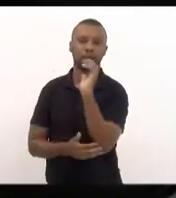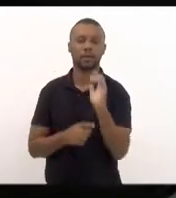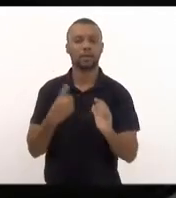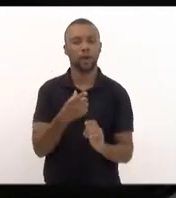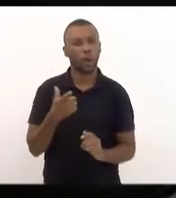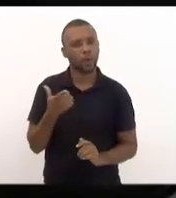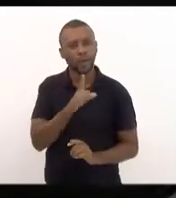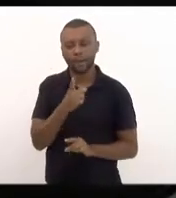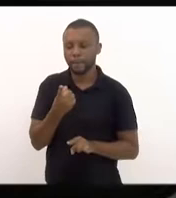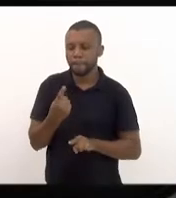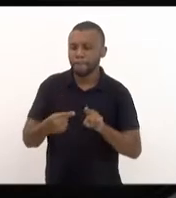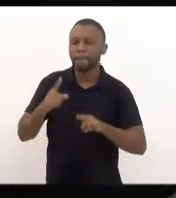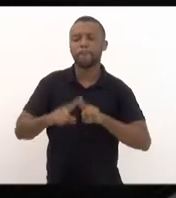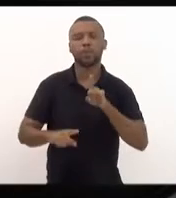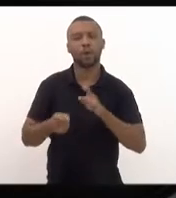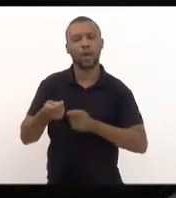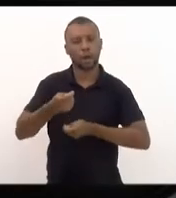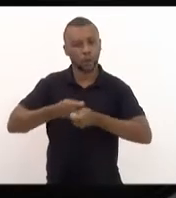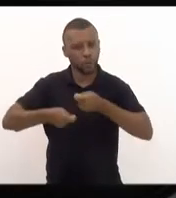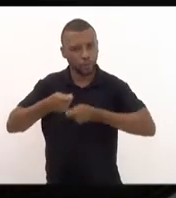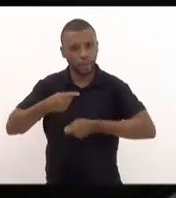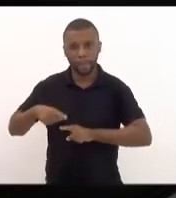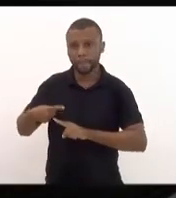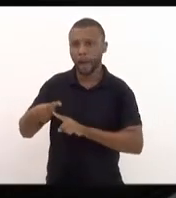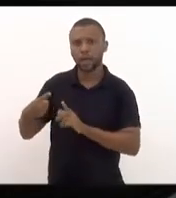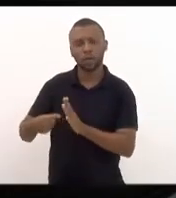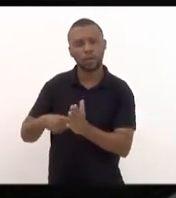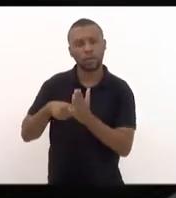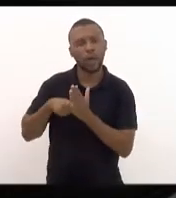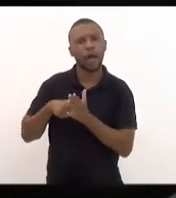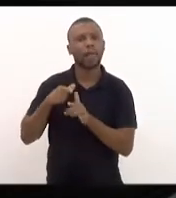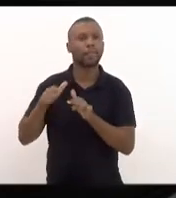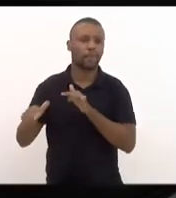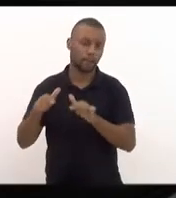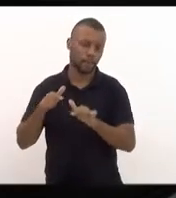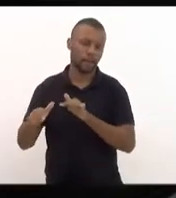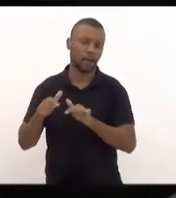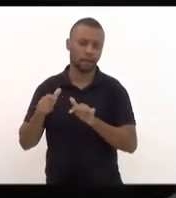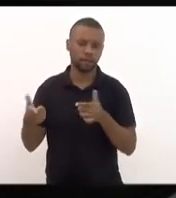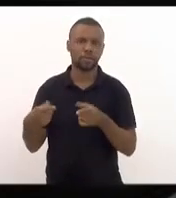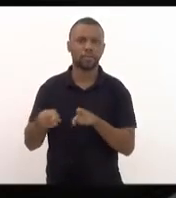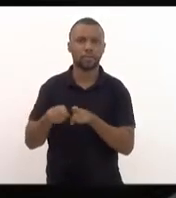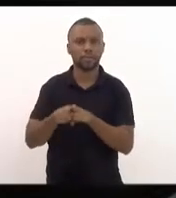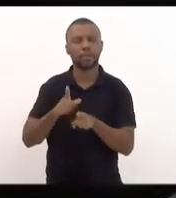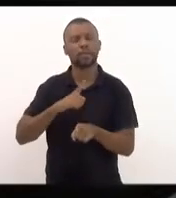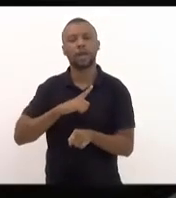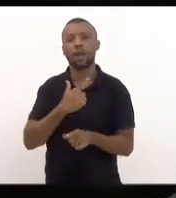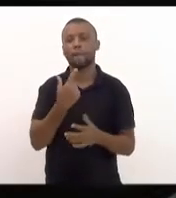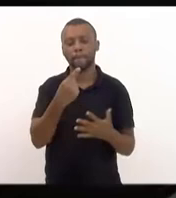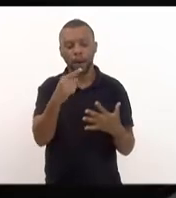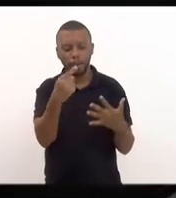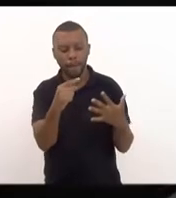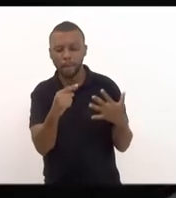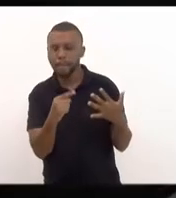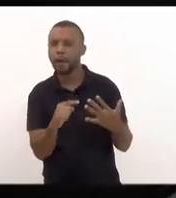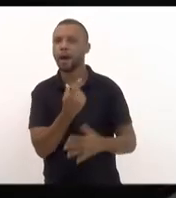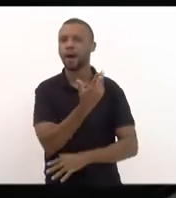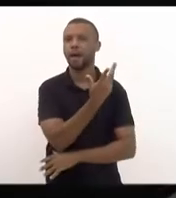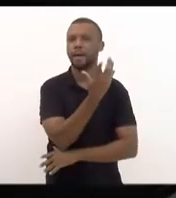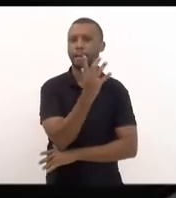área economicamente e trazer empregos. E tem outras questões ambientais que vão